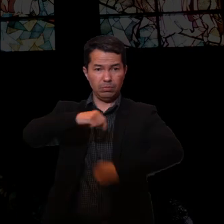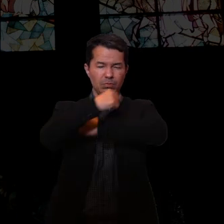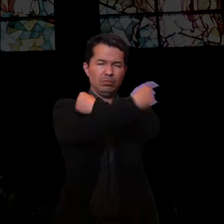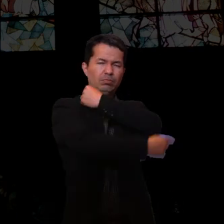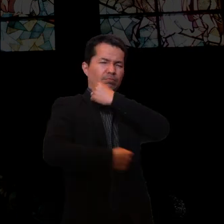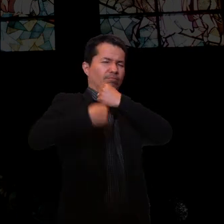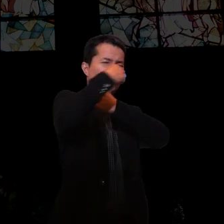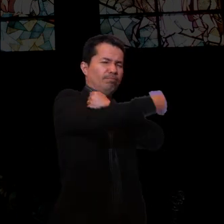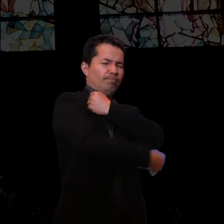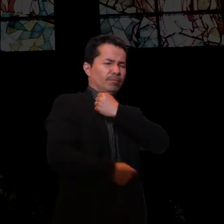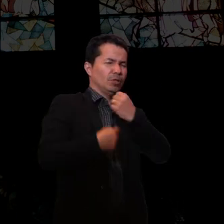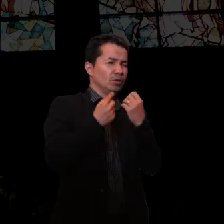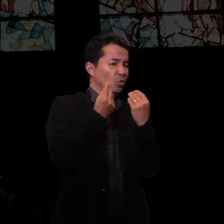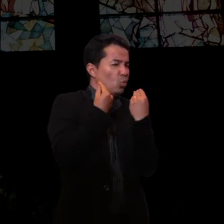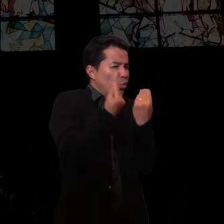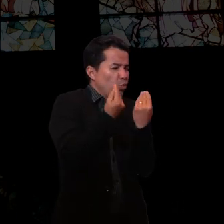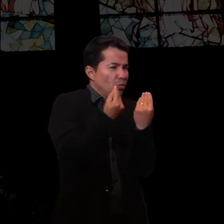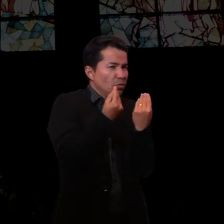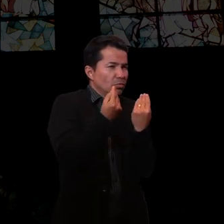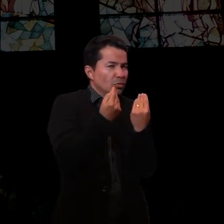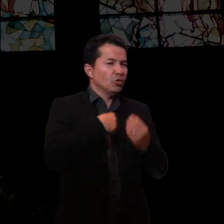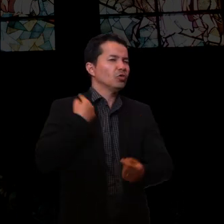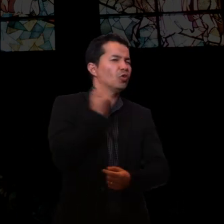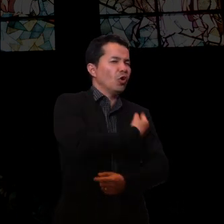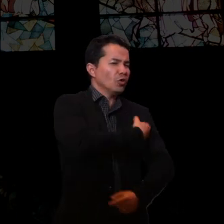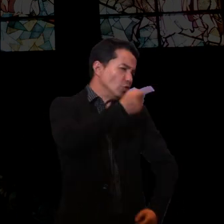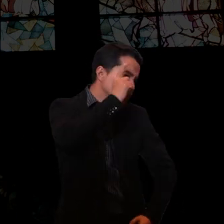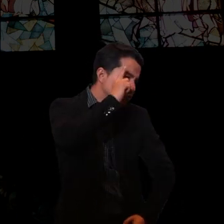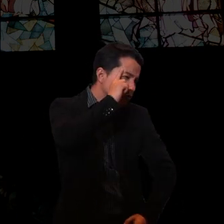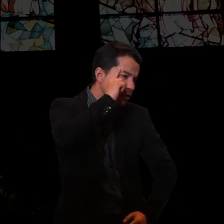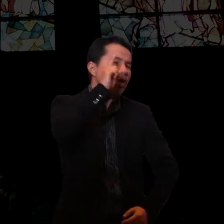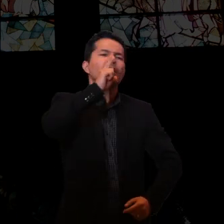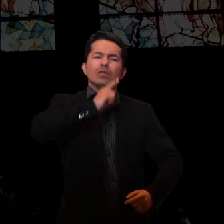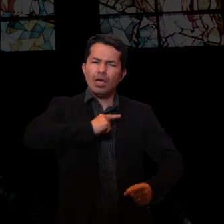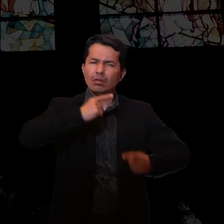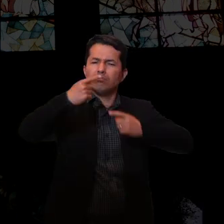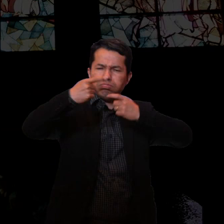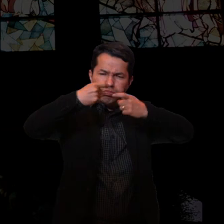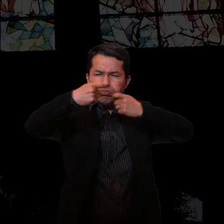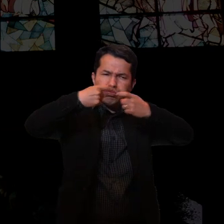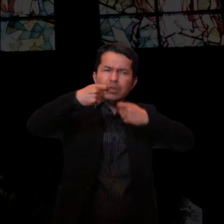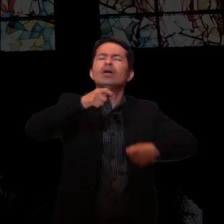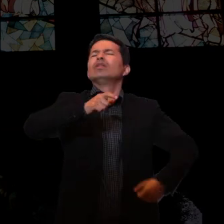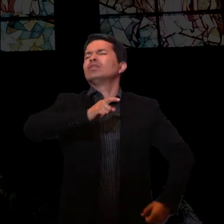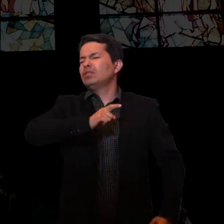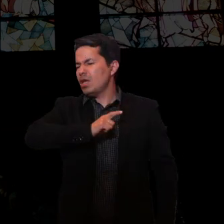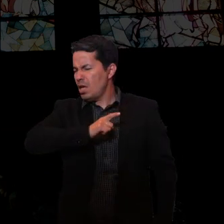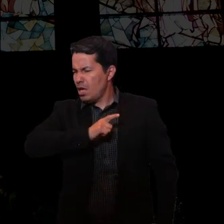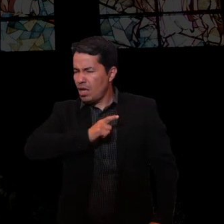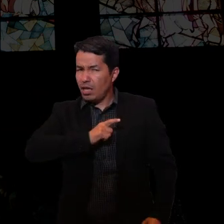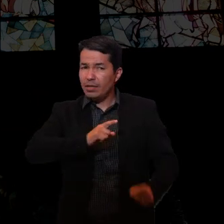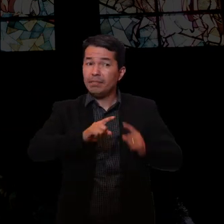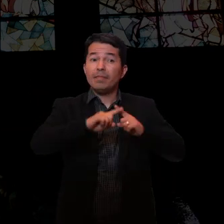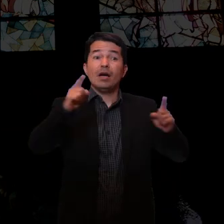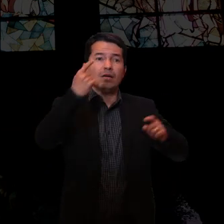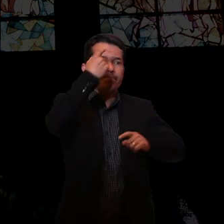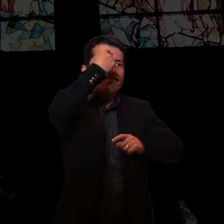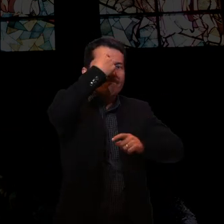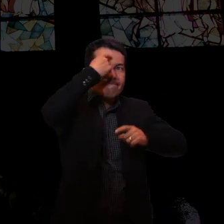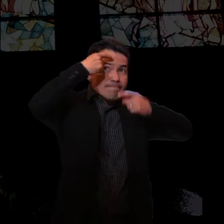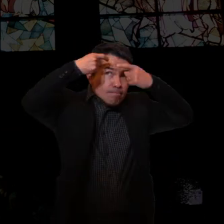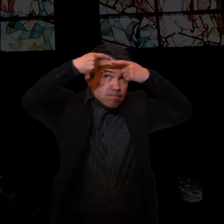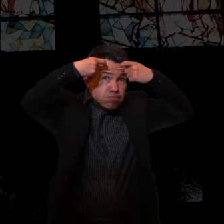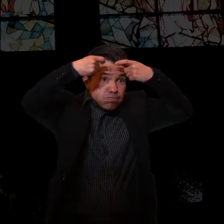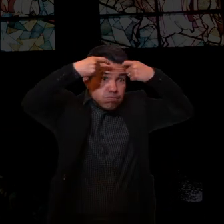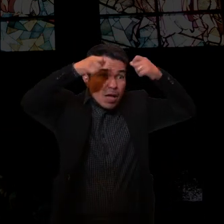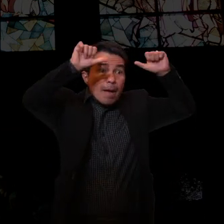dia, vencer as batalhas invisíveis, as batalhas que sobretudo se passam em nossa mente. Quem quer vencer